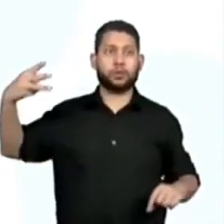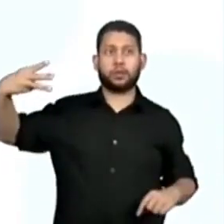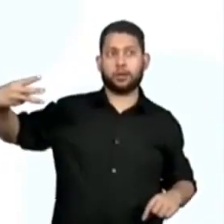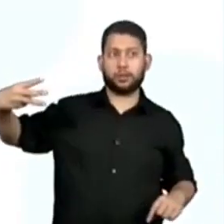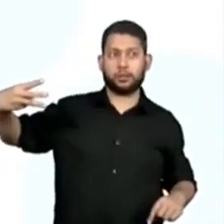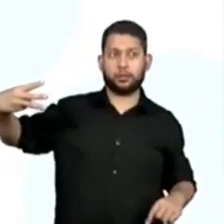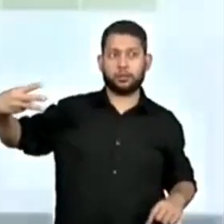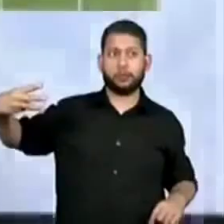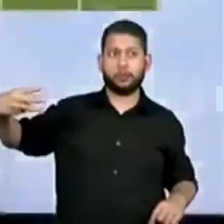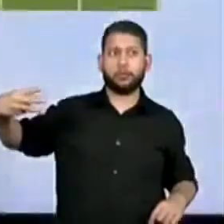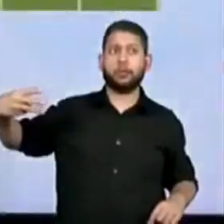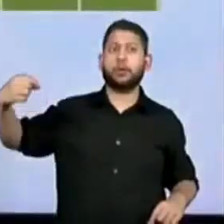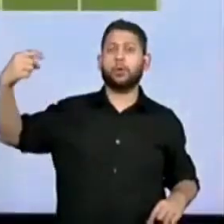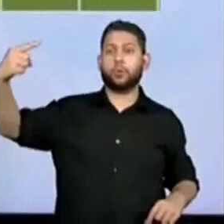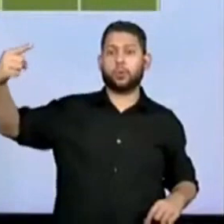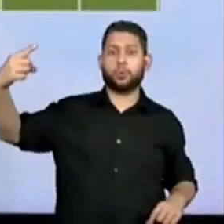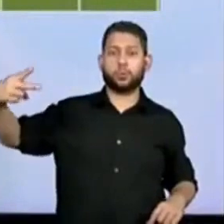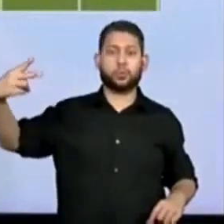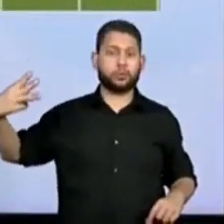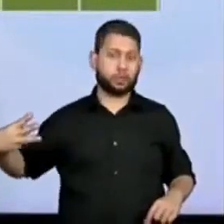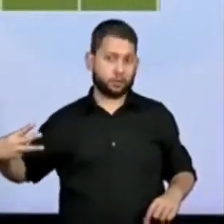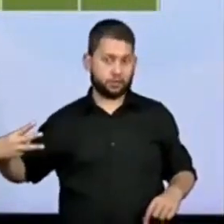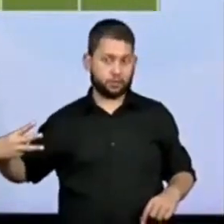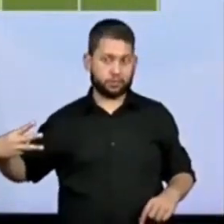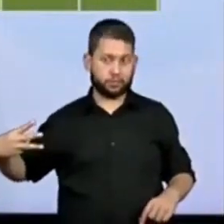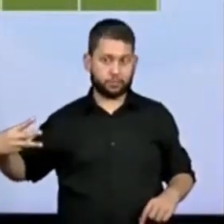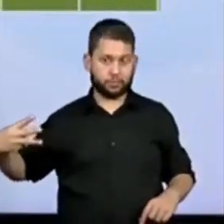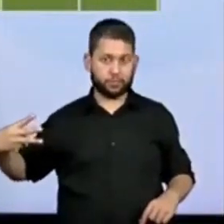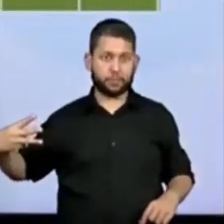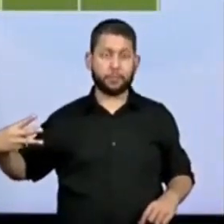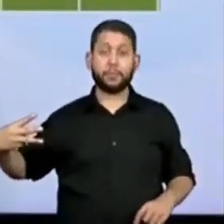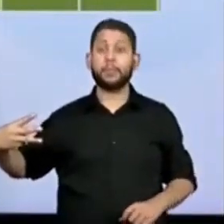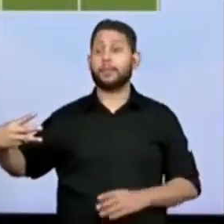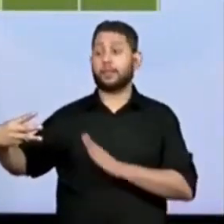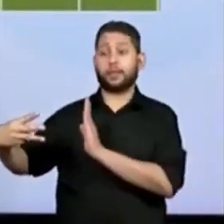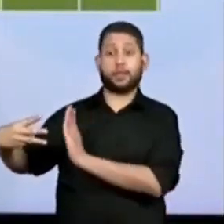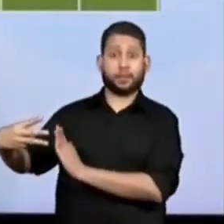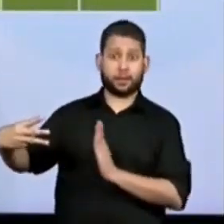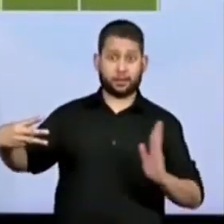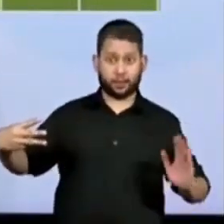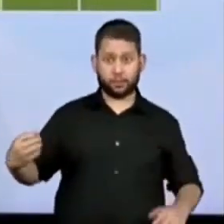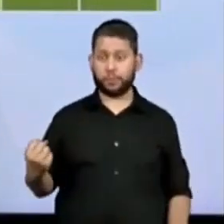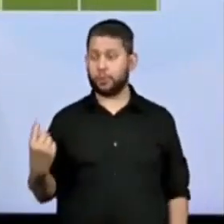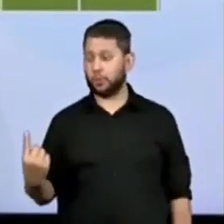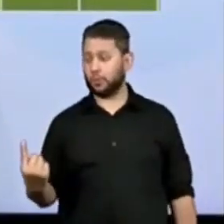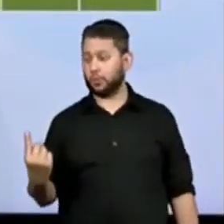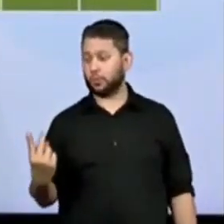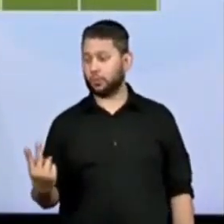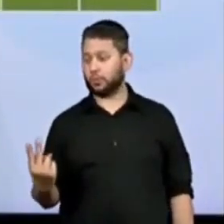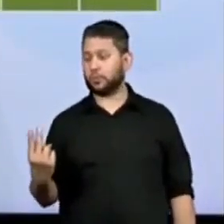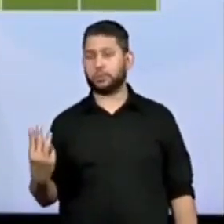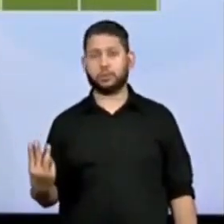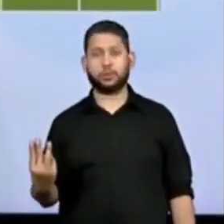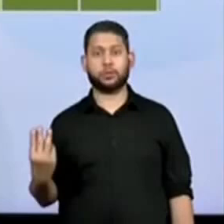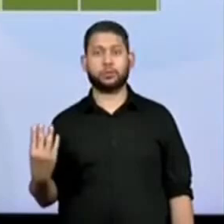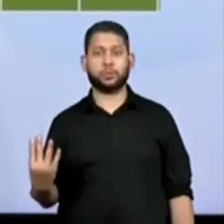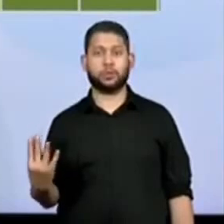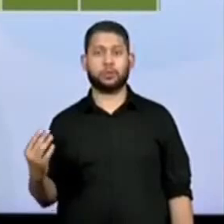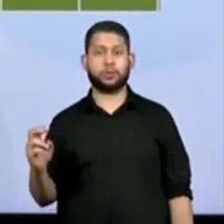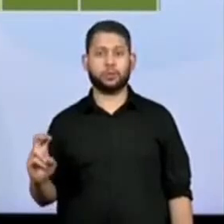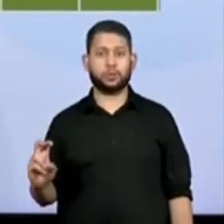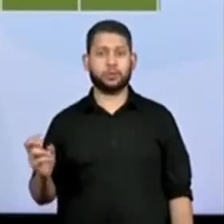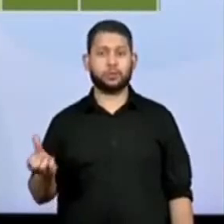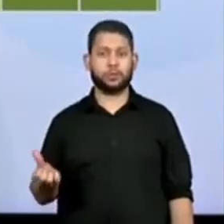duas uma duas três fileiras e cada Pereira tem um dois três quatro